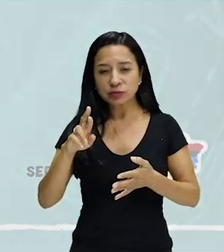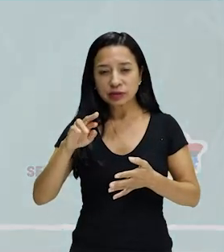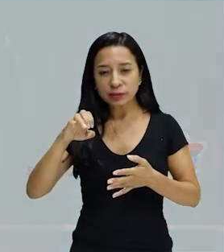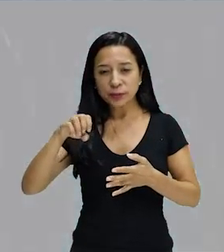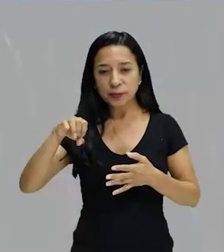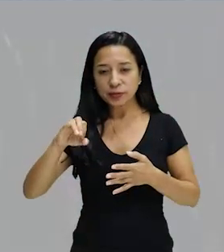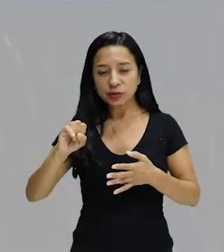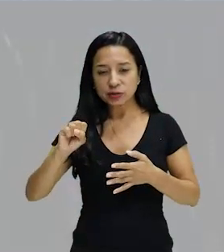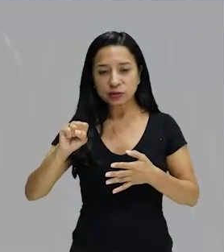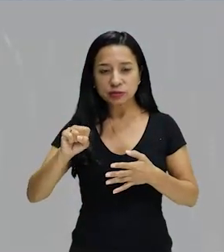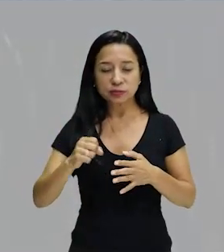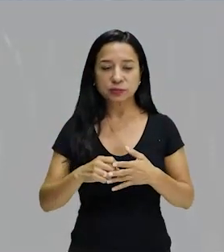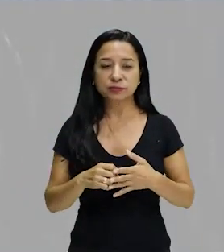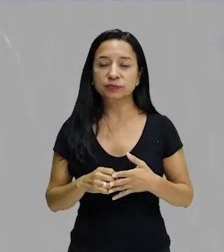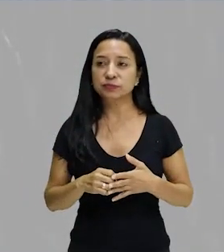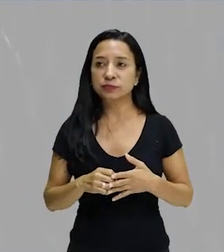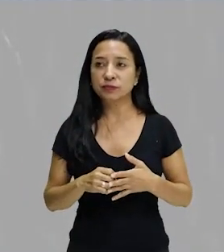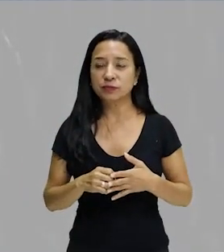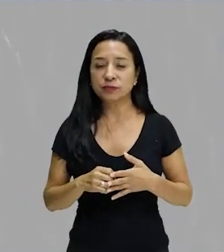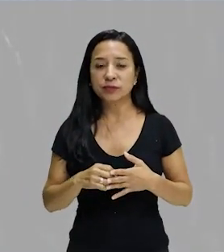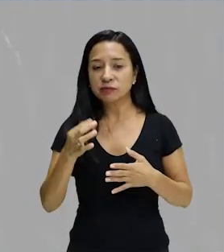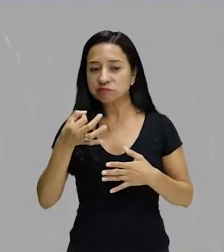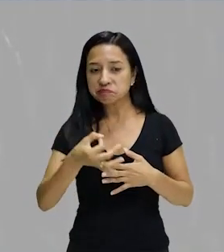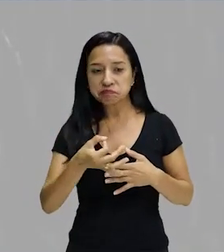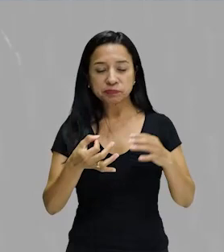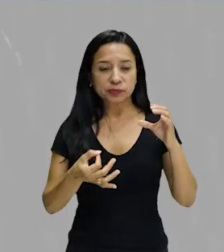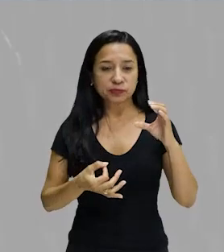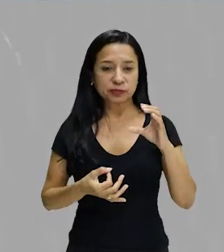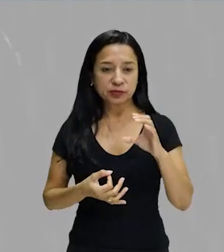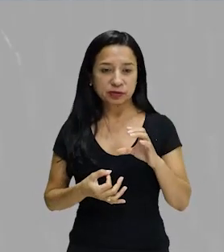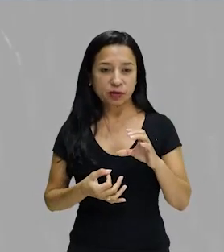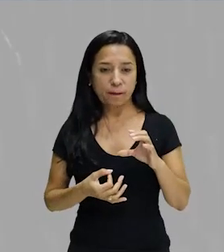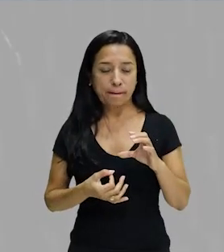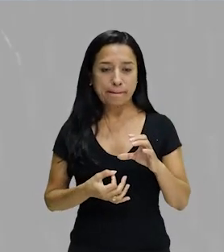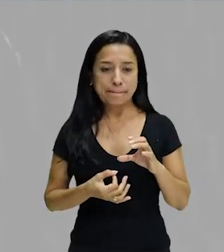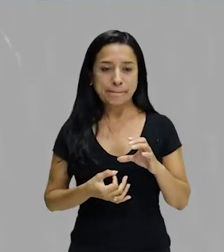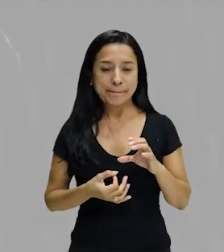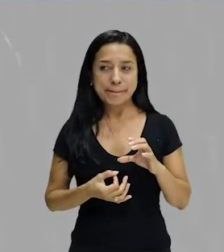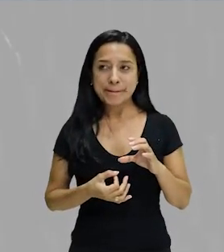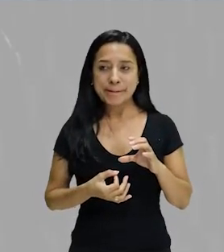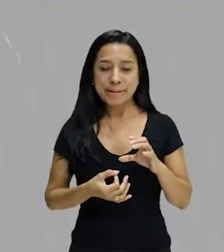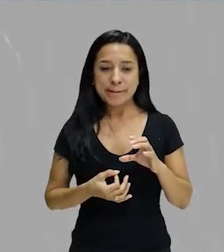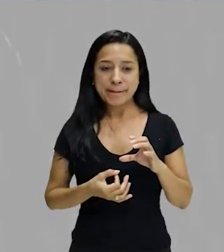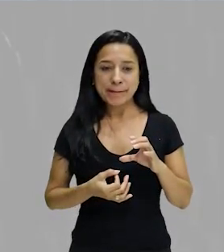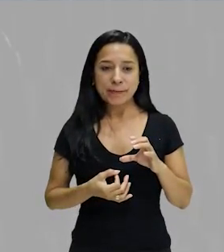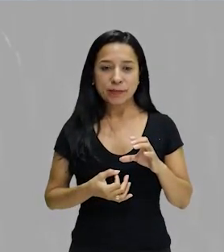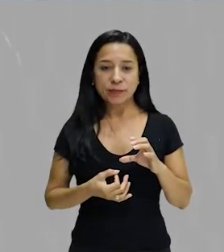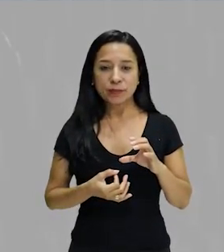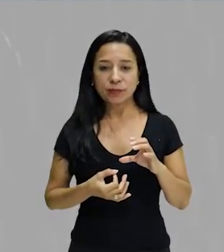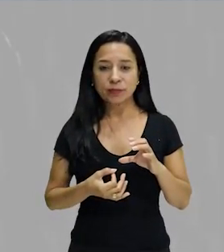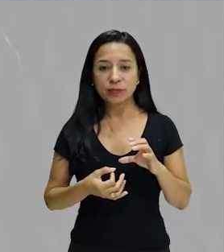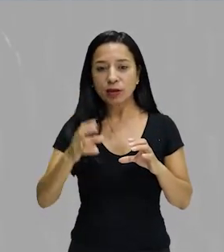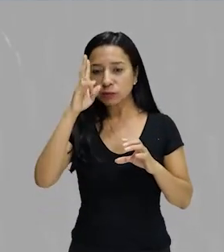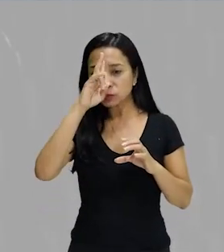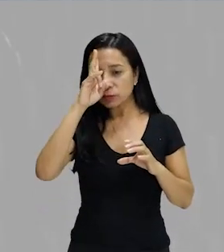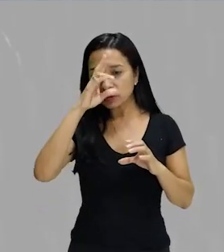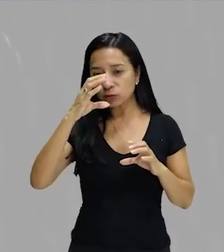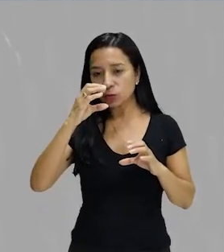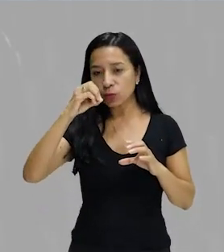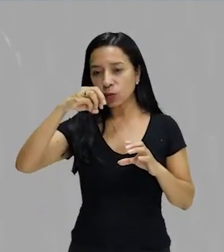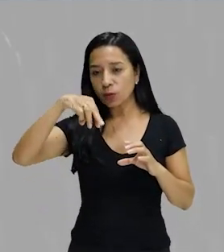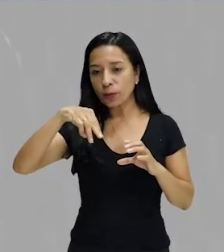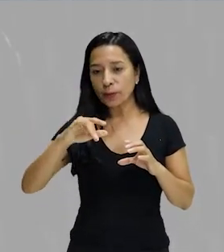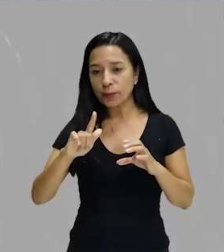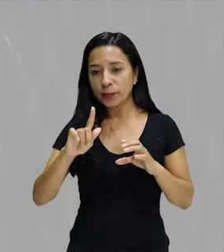zoar. Tá certinho. o comigo, lembrando, comigo é um